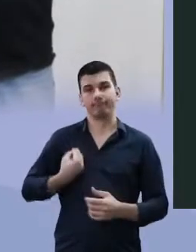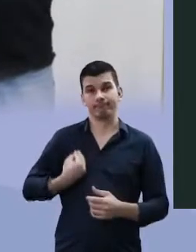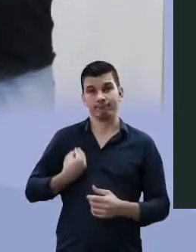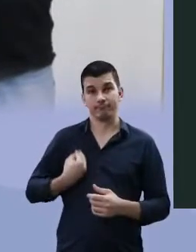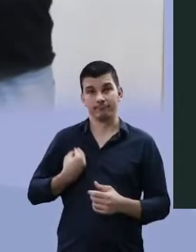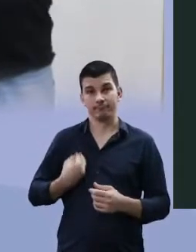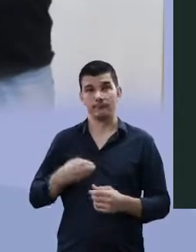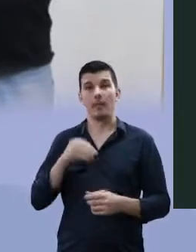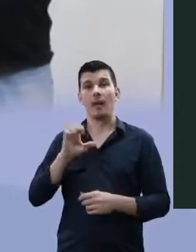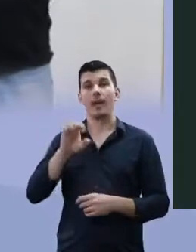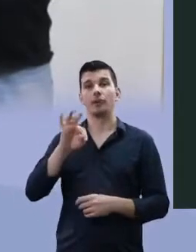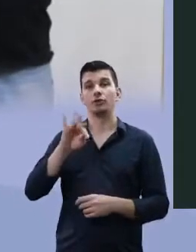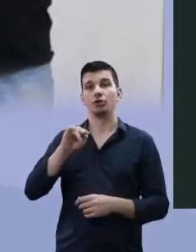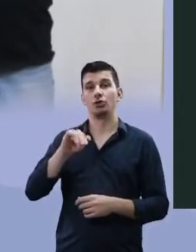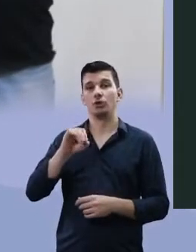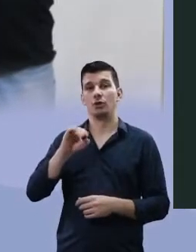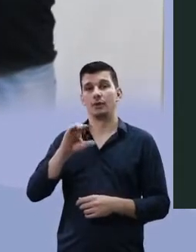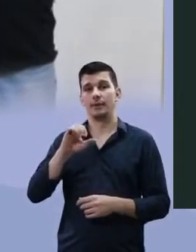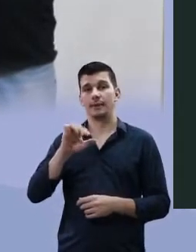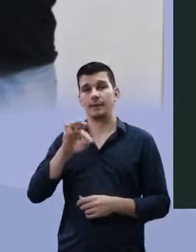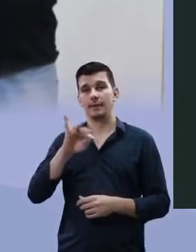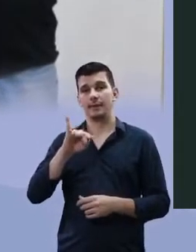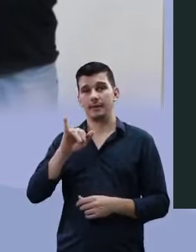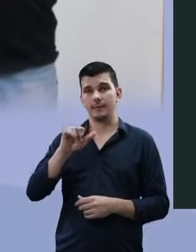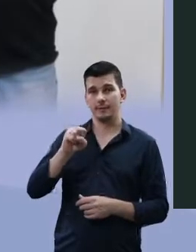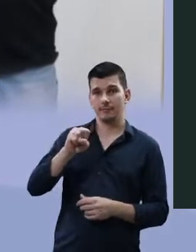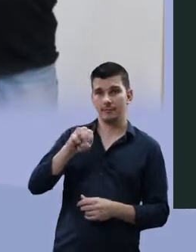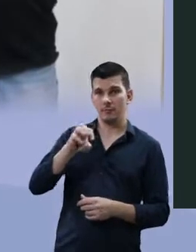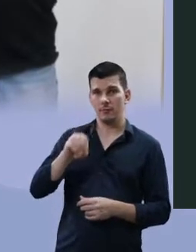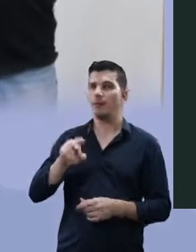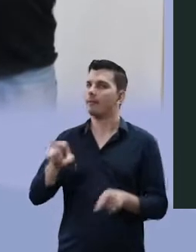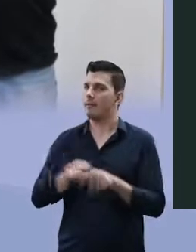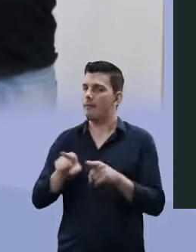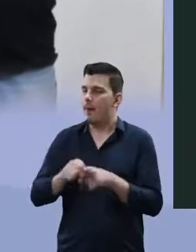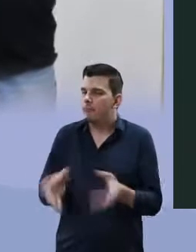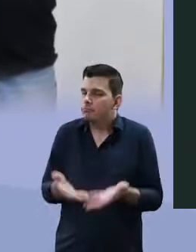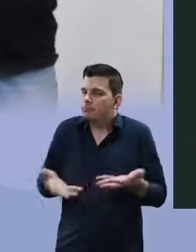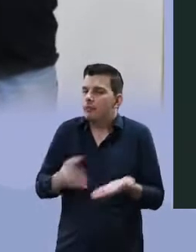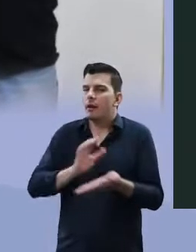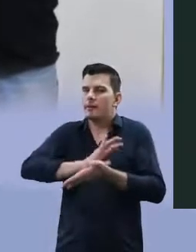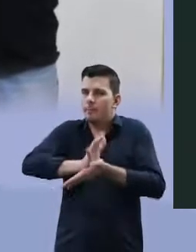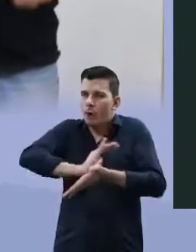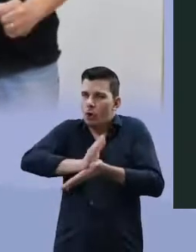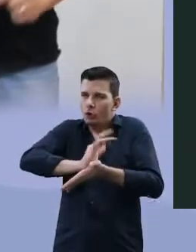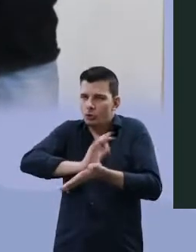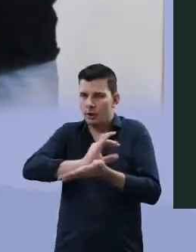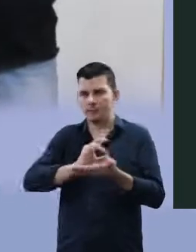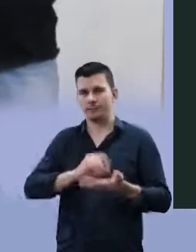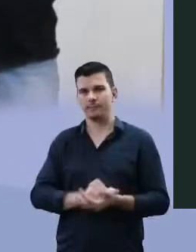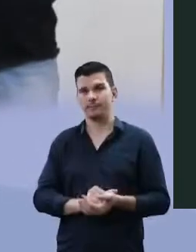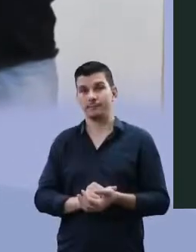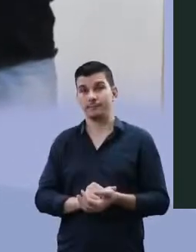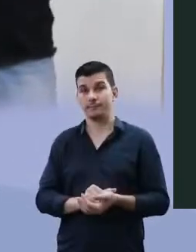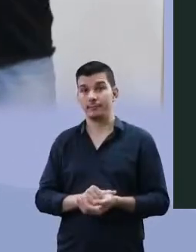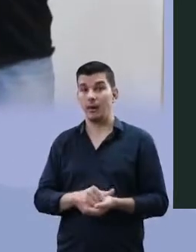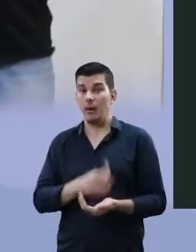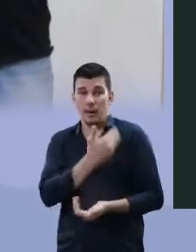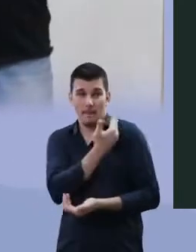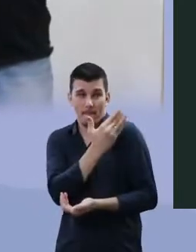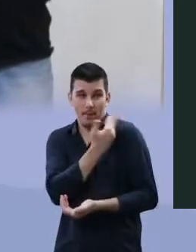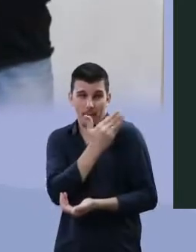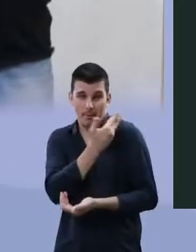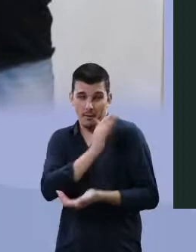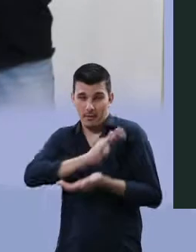etnocentrismo estão aí. E o etnocentrismo também fomenta o discurso racista. Aí vem a questão